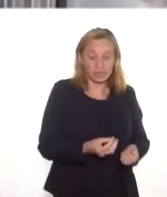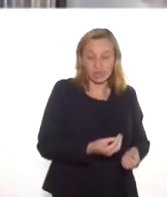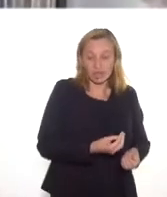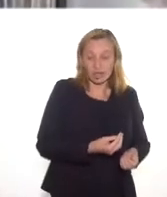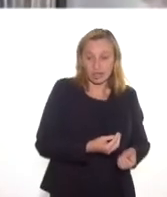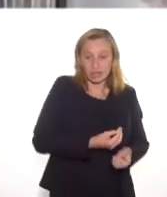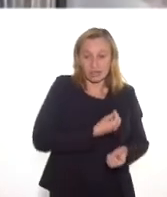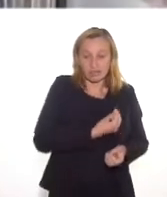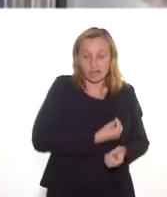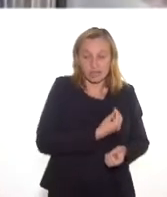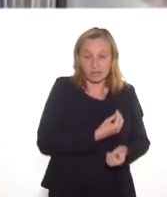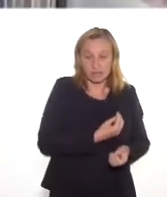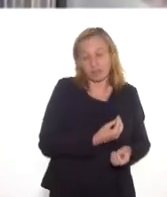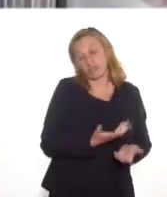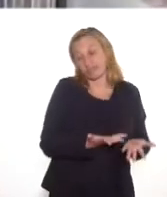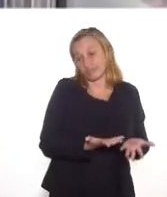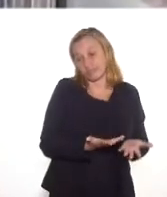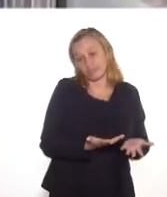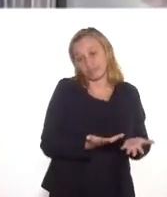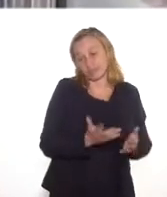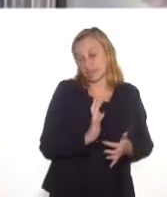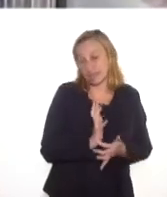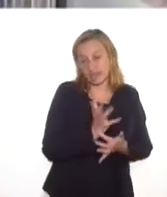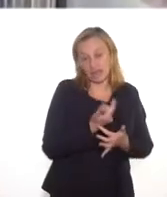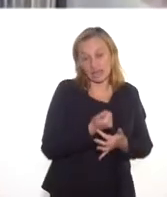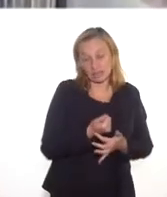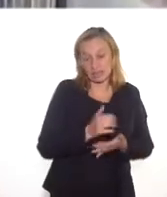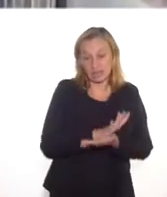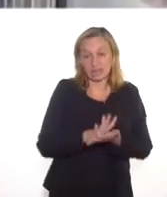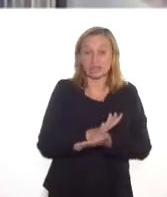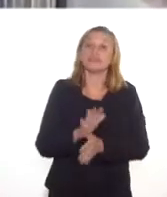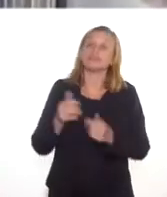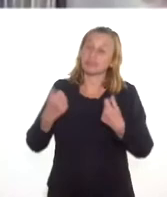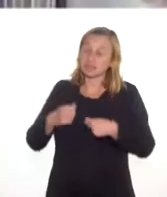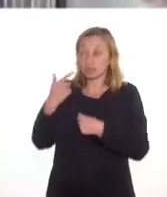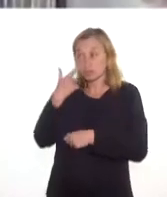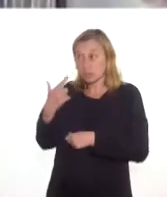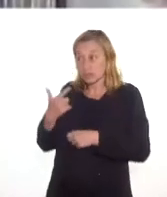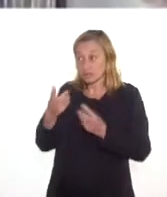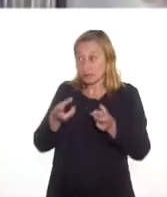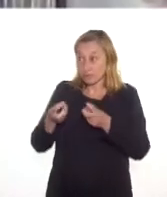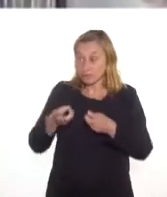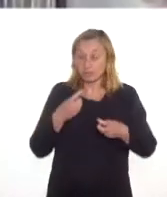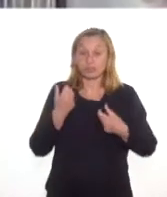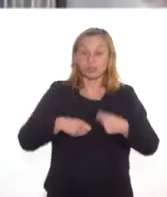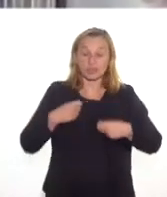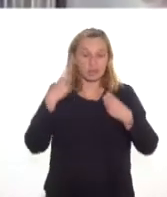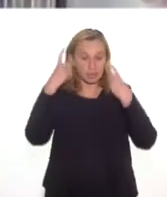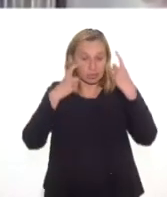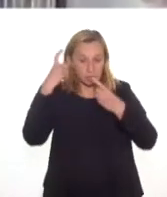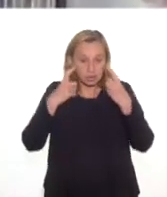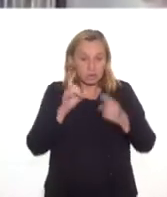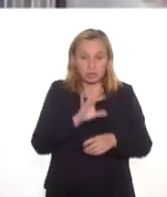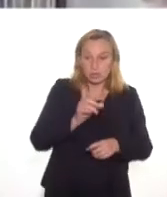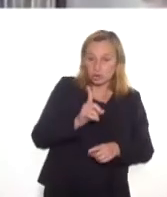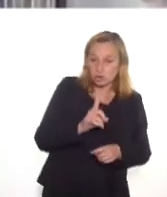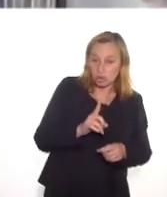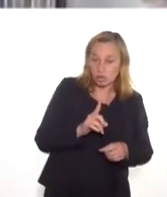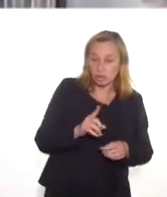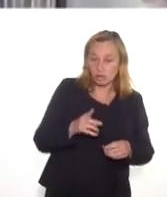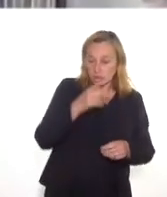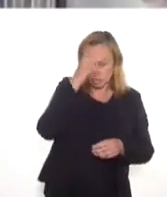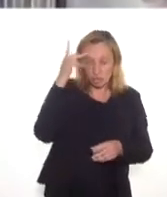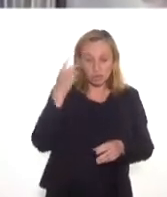que discutir, amadurecer e não deixar de ter como preocupação, não só dos moradores, não